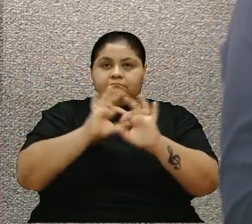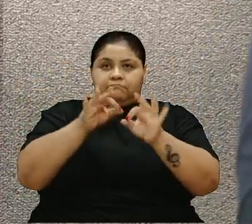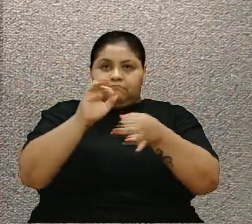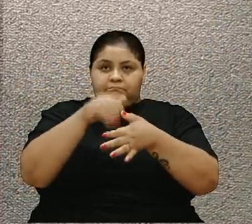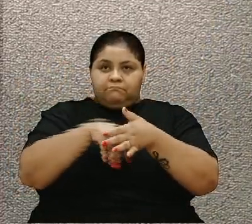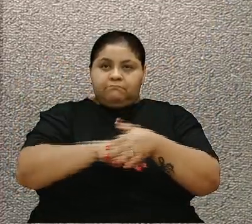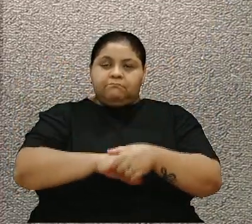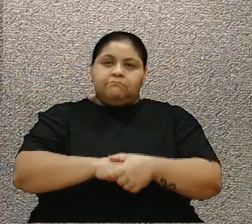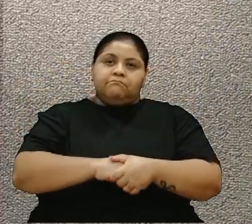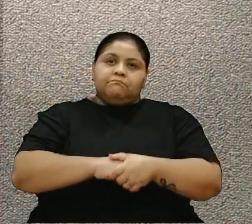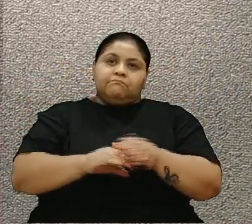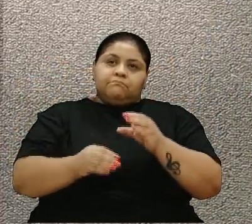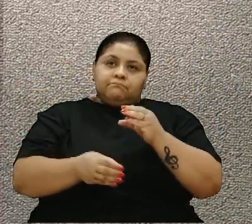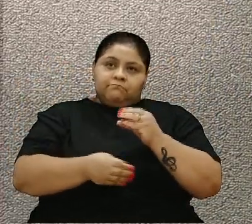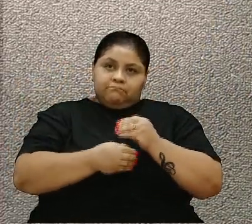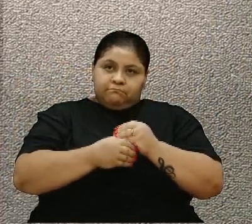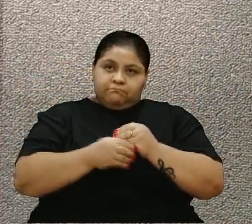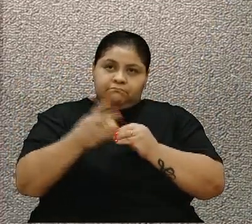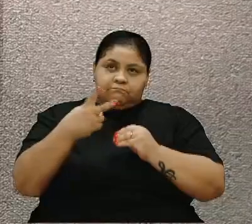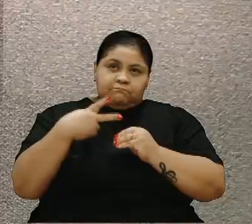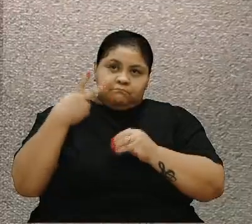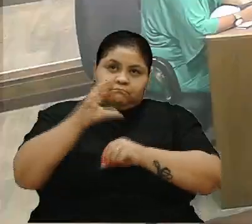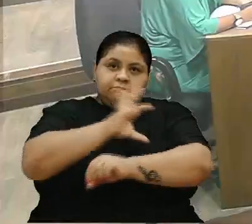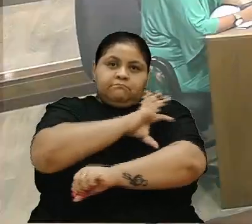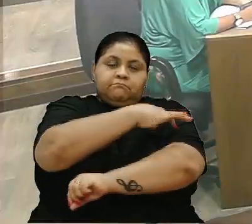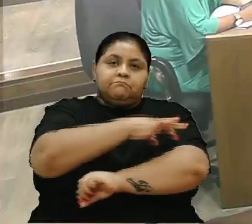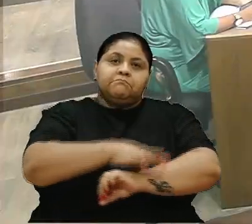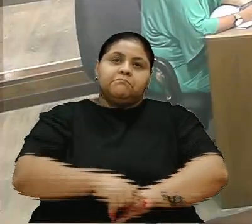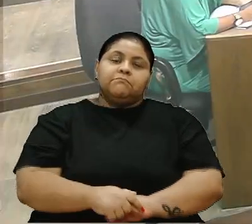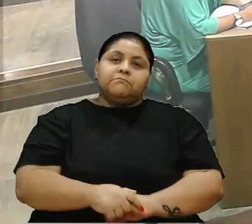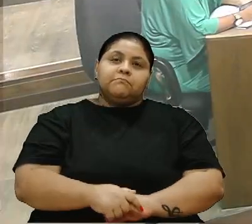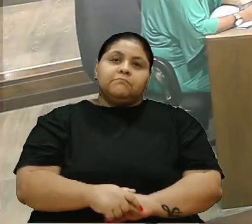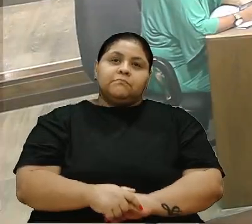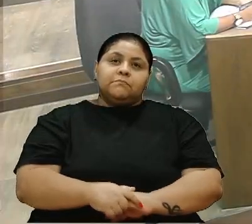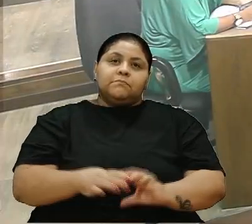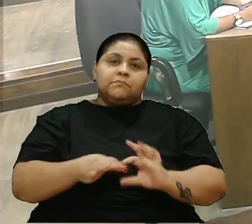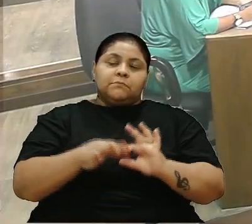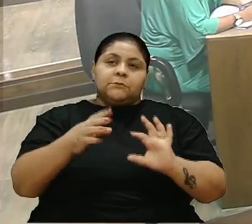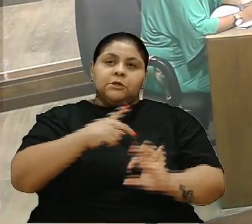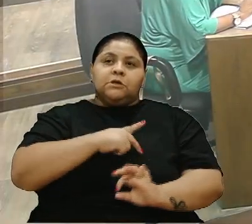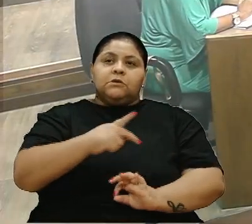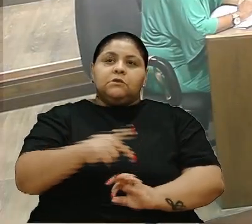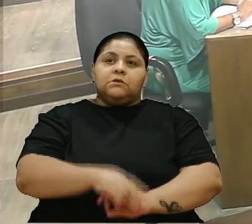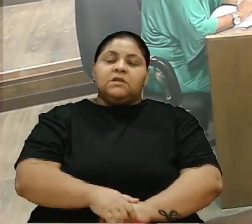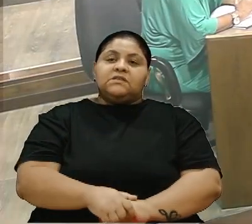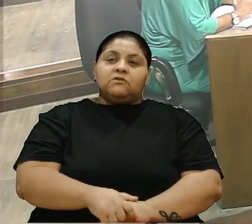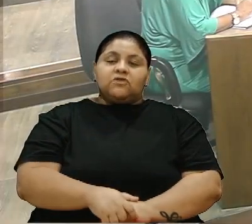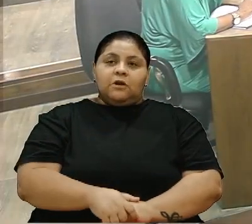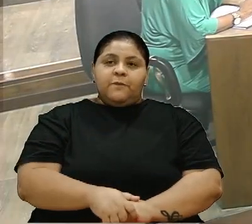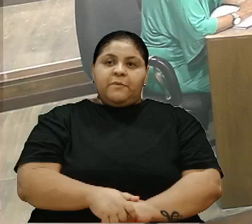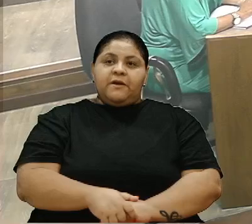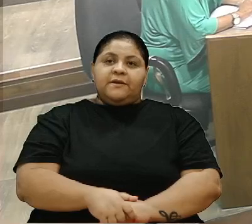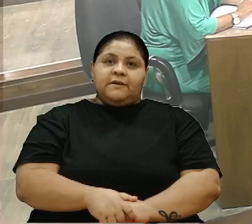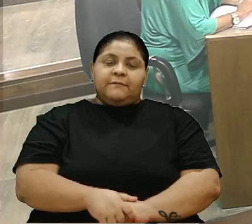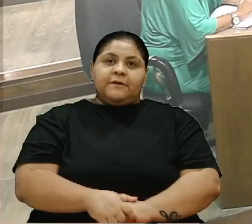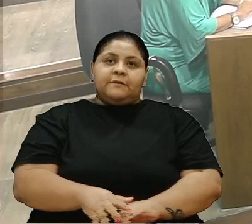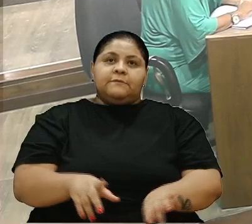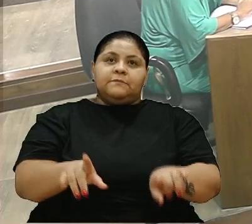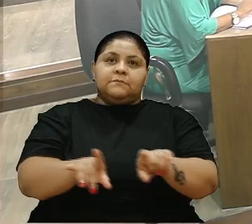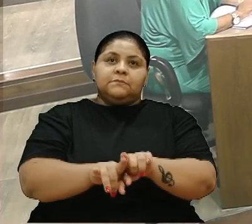favor. Uma parte, vereador. Vereador Ramon. O senhor me permite, presidente, nobres colegas, só um detalhe que eu